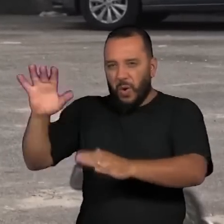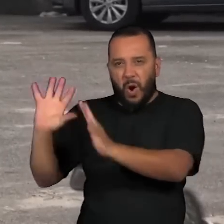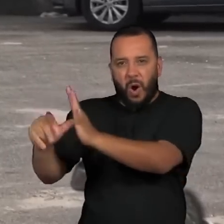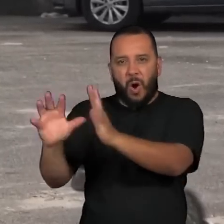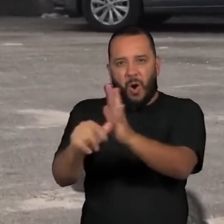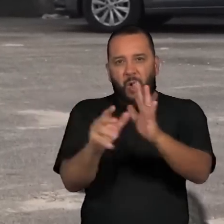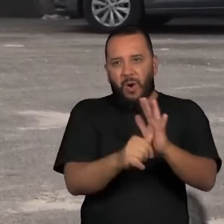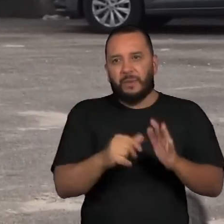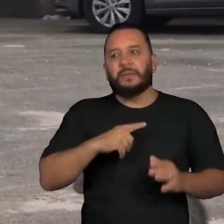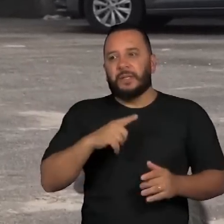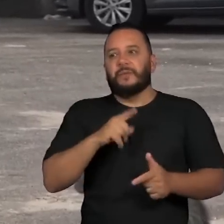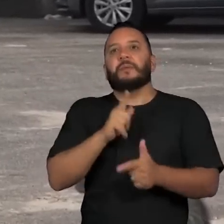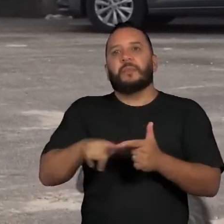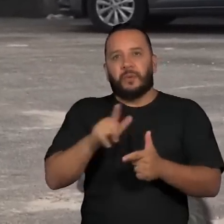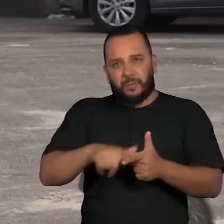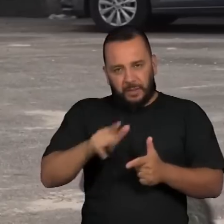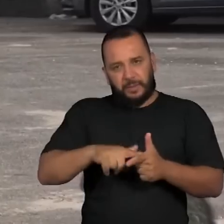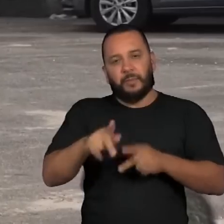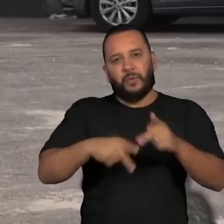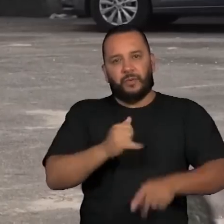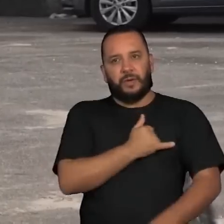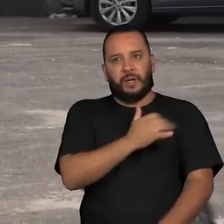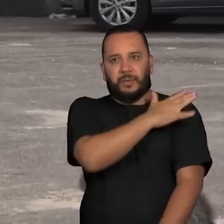humanitária enfrentada pelo povo Yanomami.